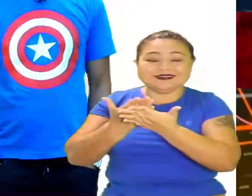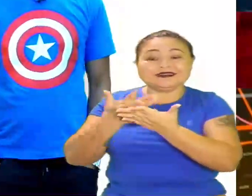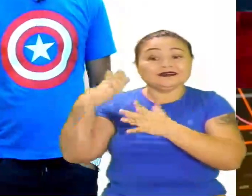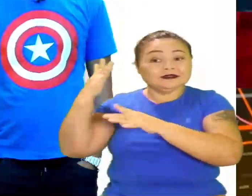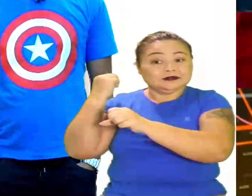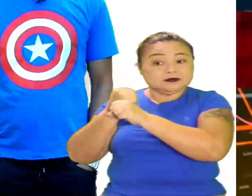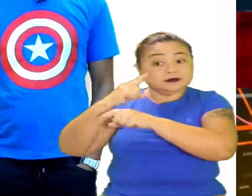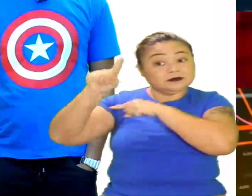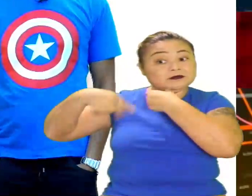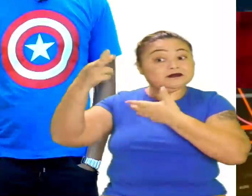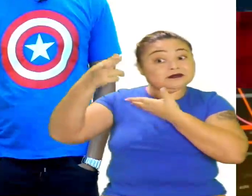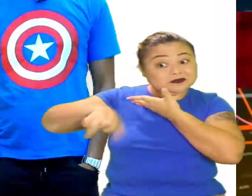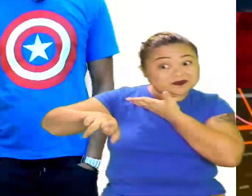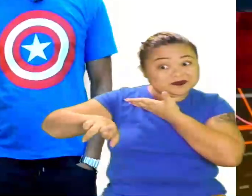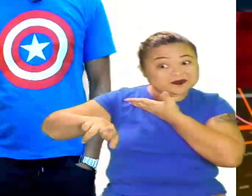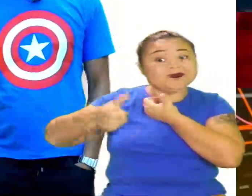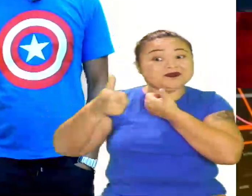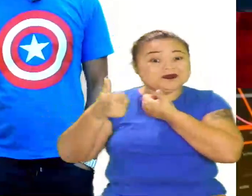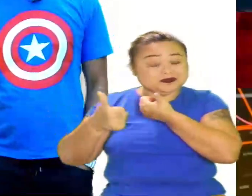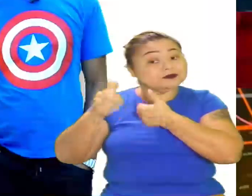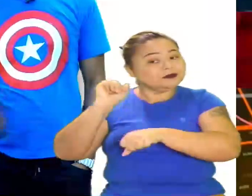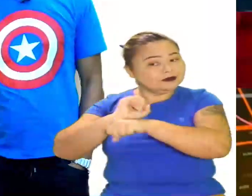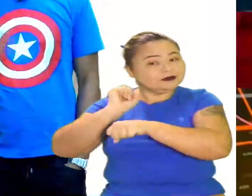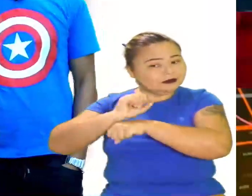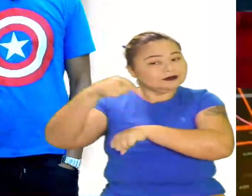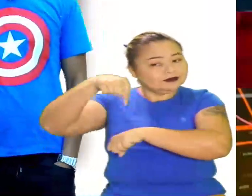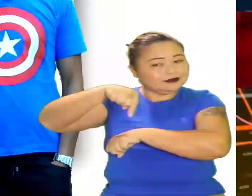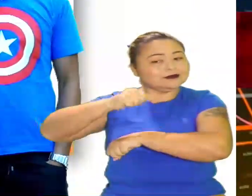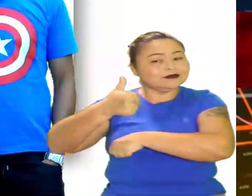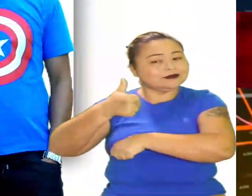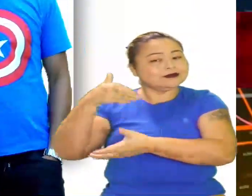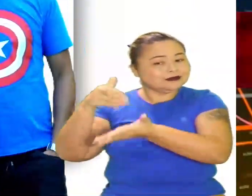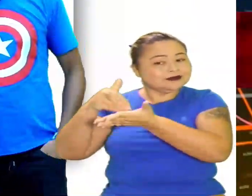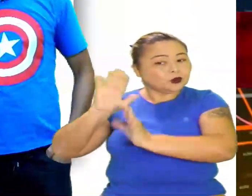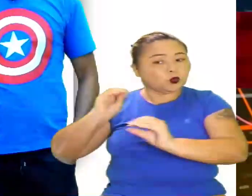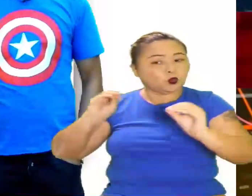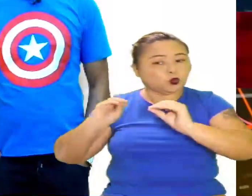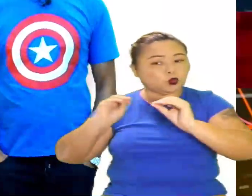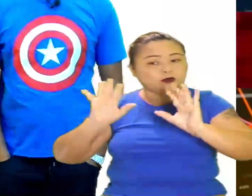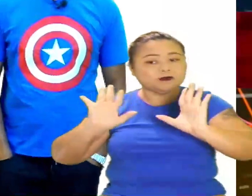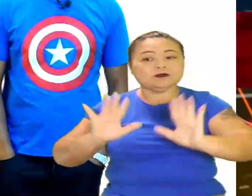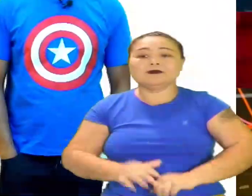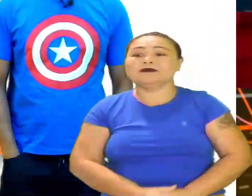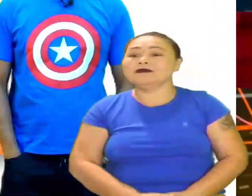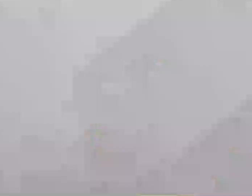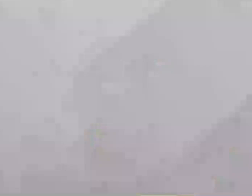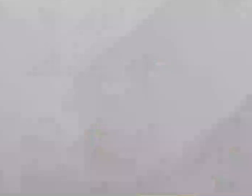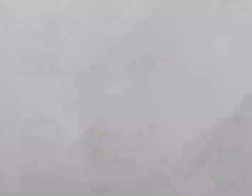revisão para a recuperação, tá? Já já a gente tá chegando. Até lá, beijo, tchau, tchau.